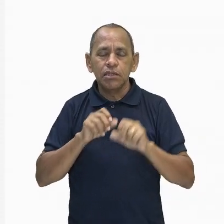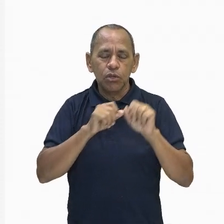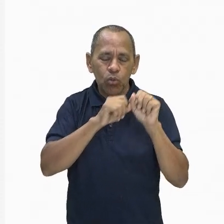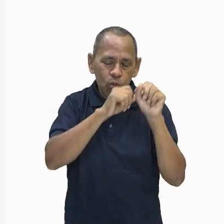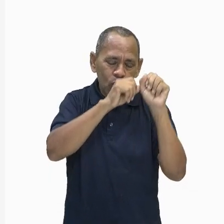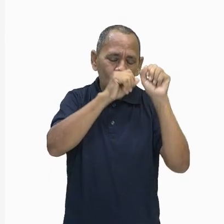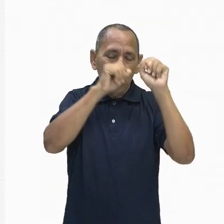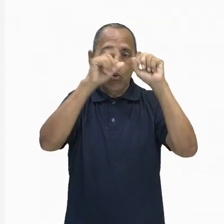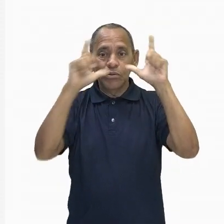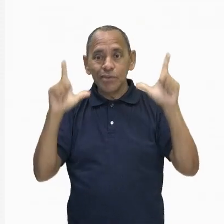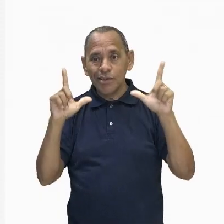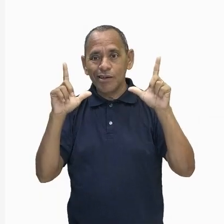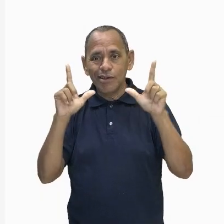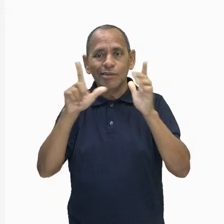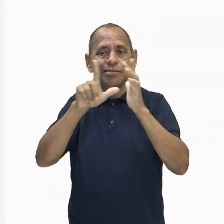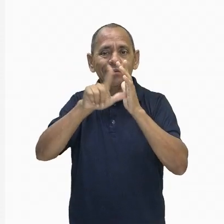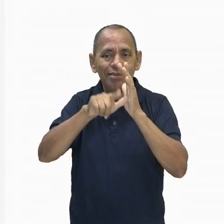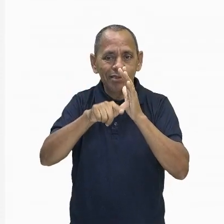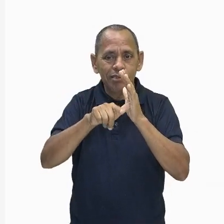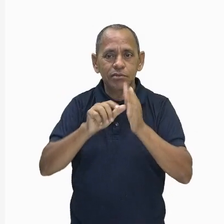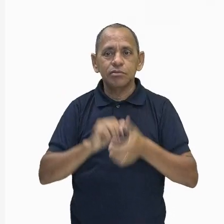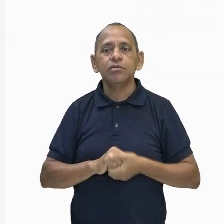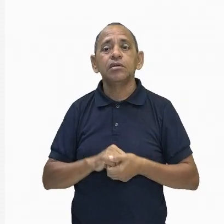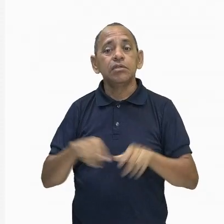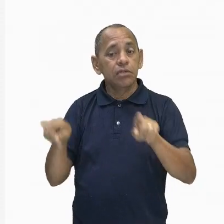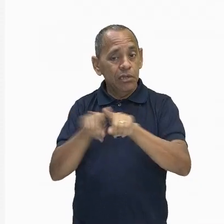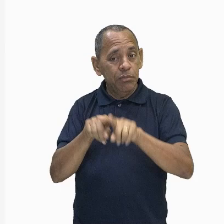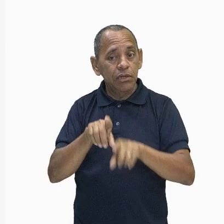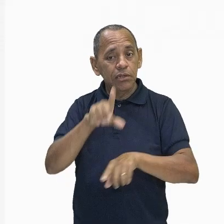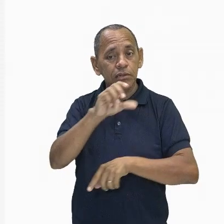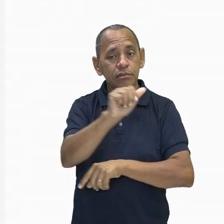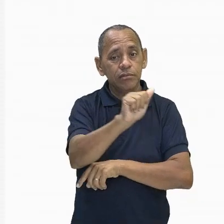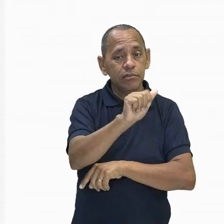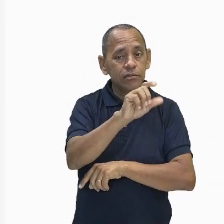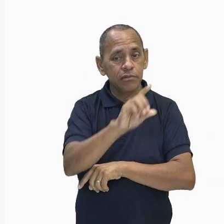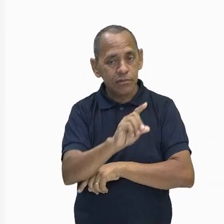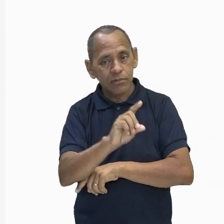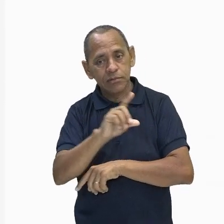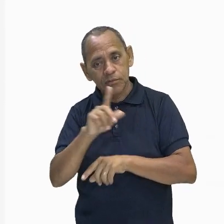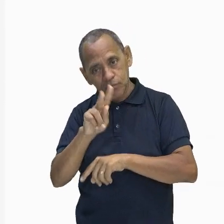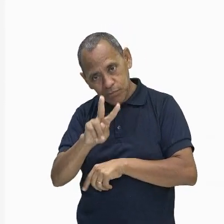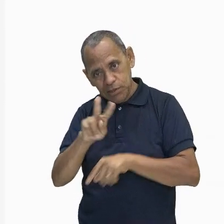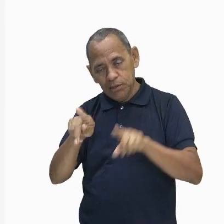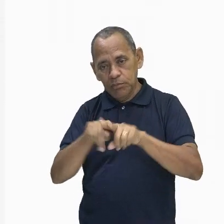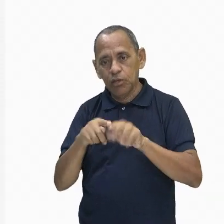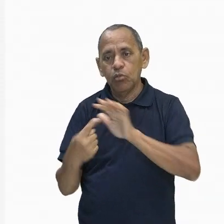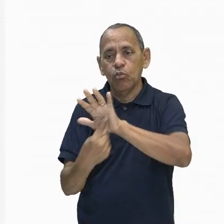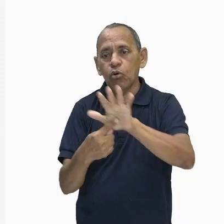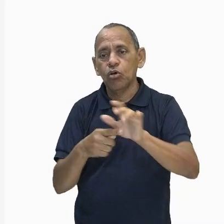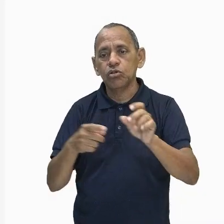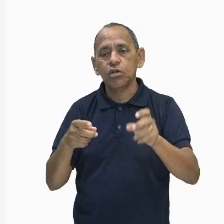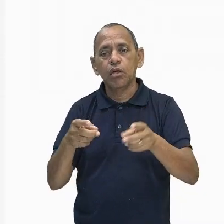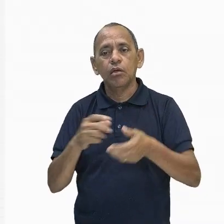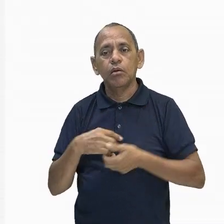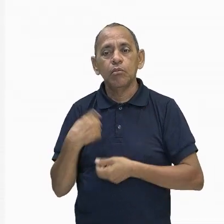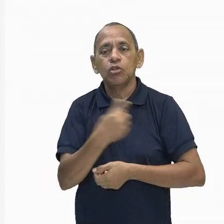Para não acordar atrasado é um adjunto adverbial também que expressa para a gente o quê? Uma ideia